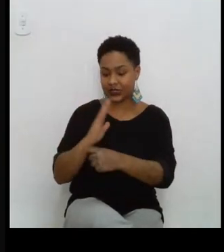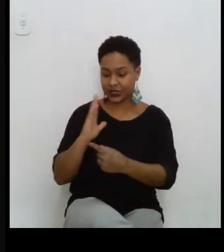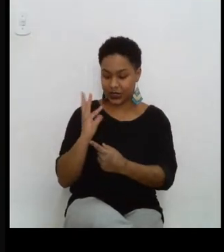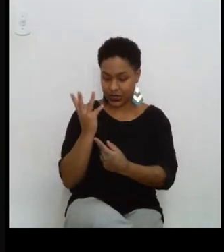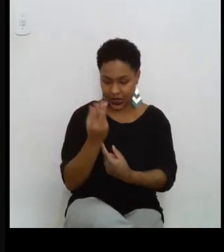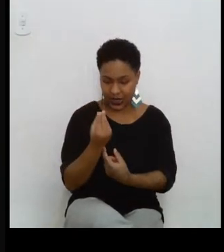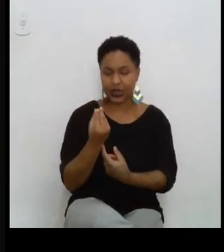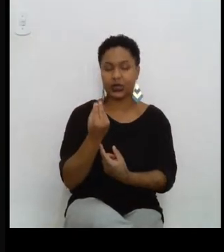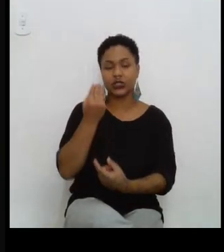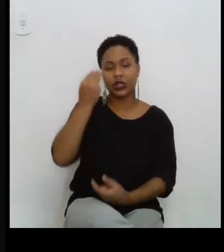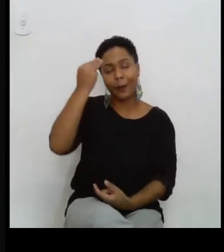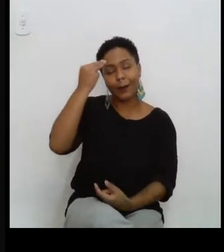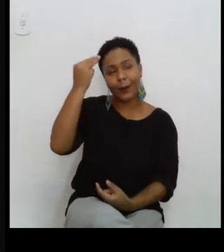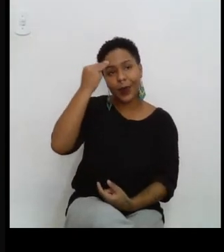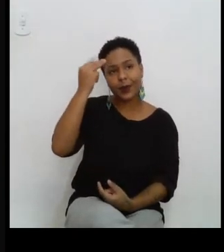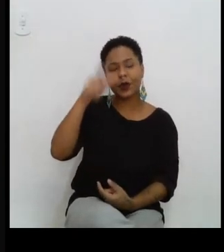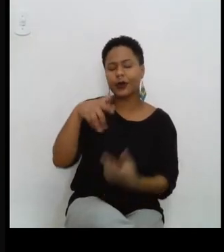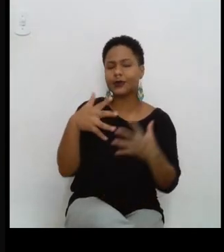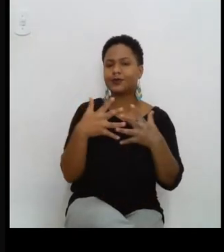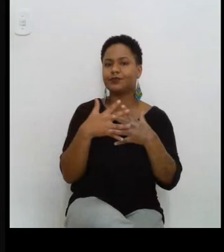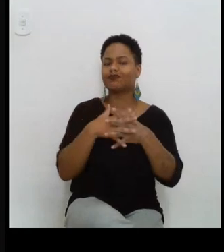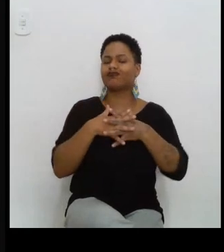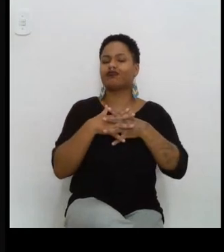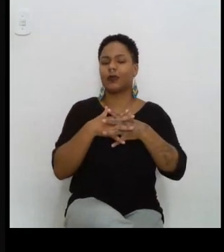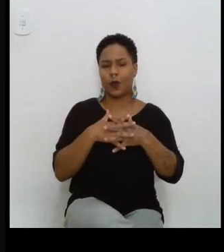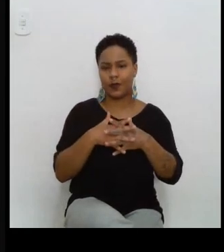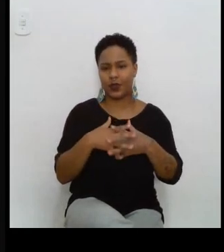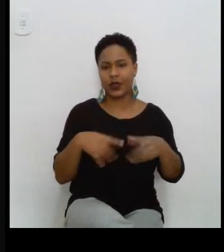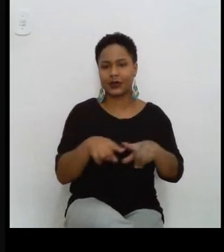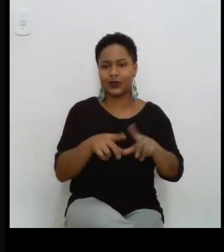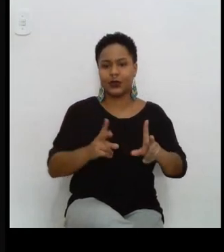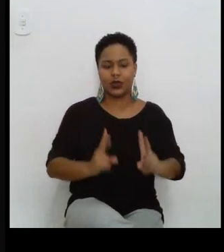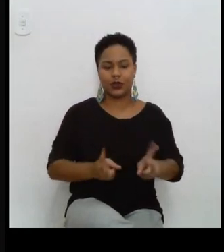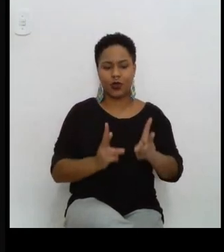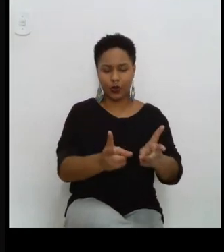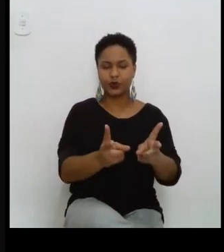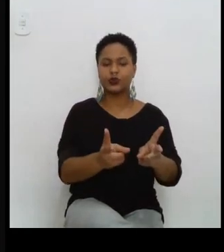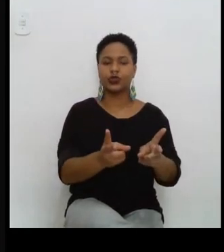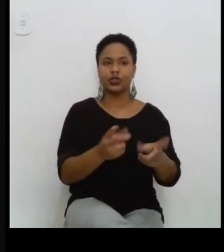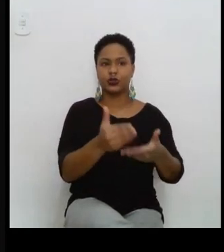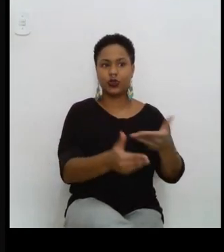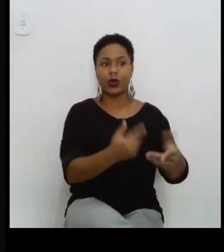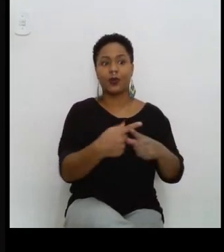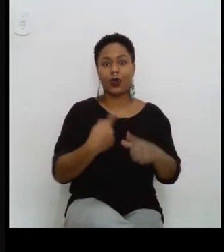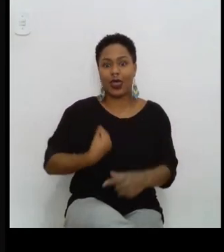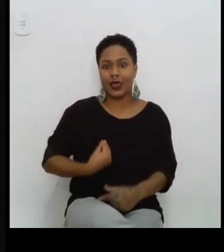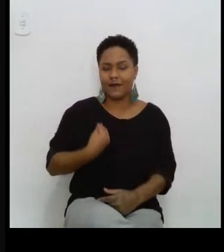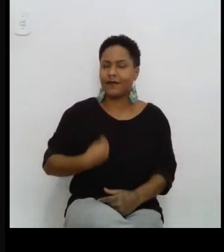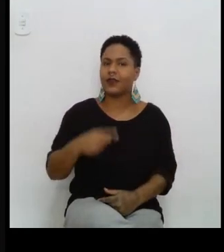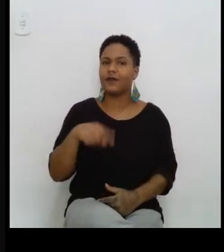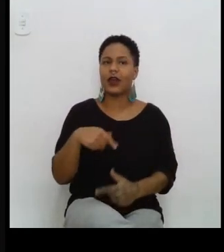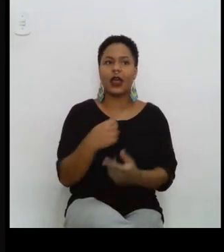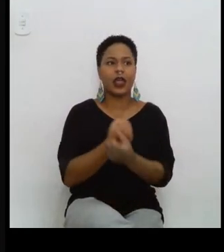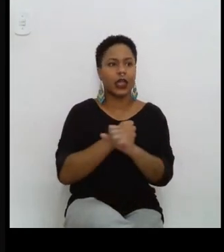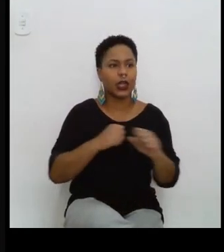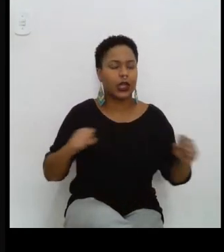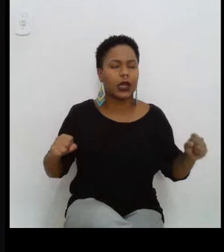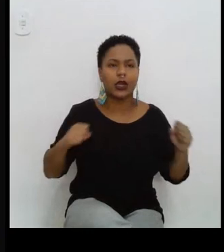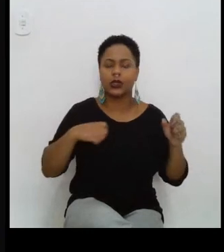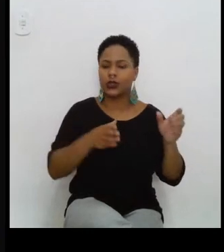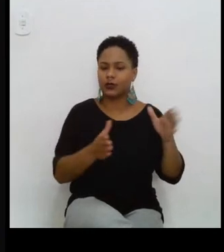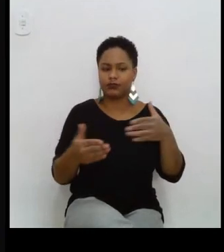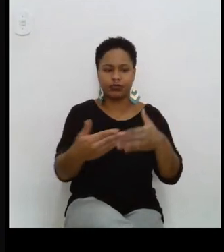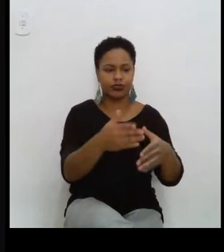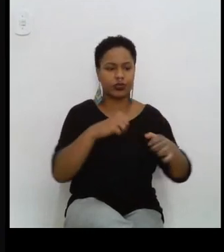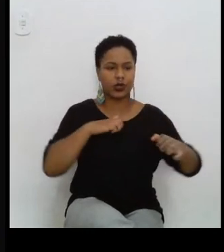muito complexa e continuada assim né porque elas são vivas Elas são grandes elas são labirínticos elas são verdes essas